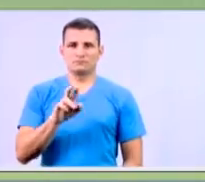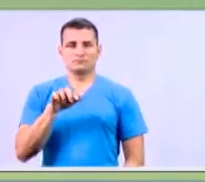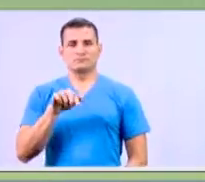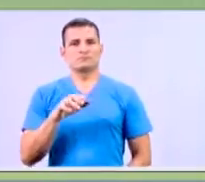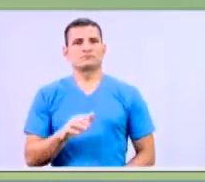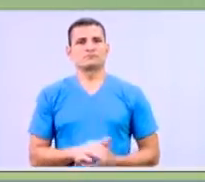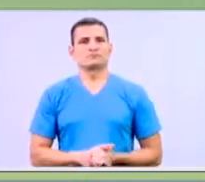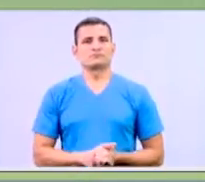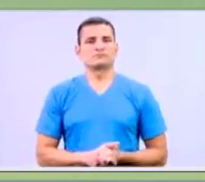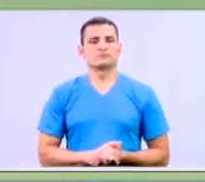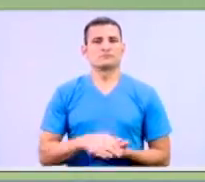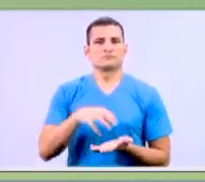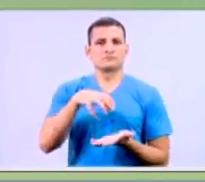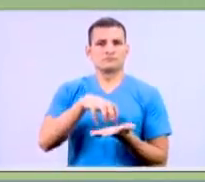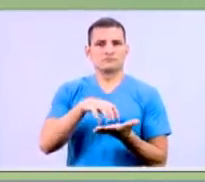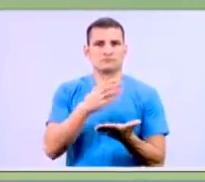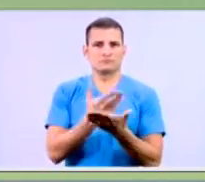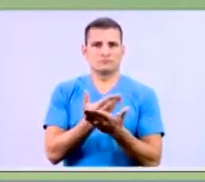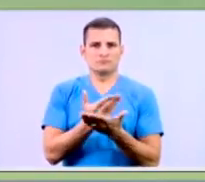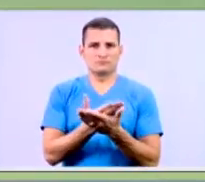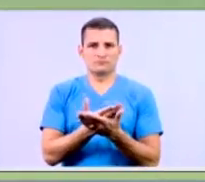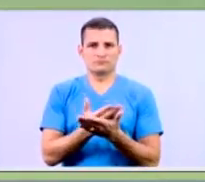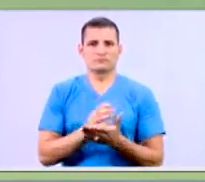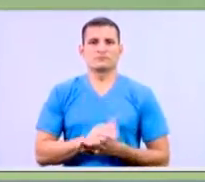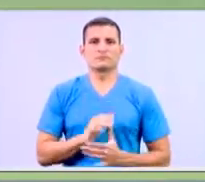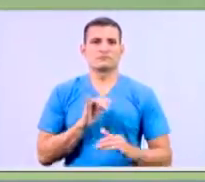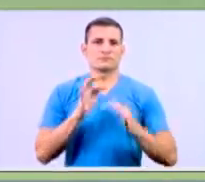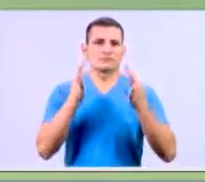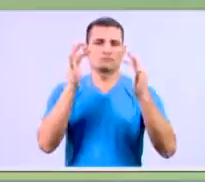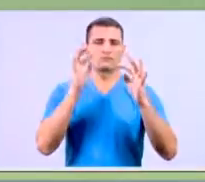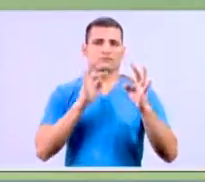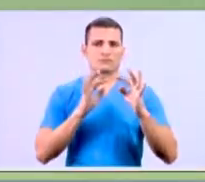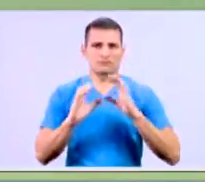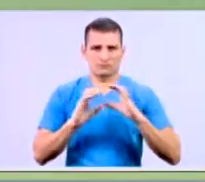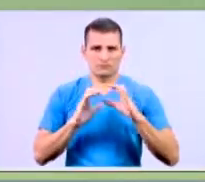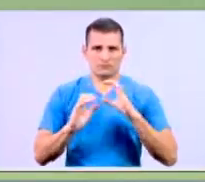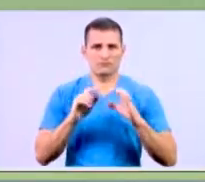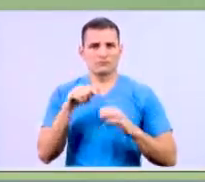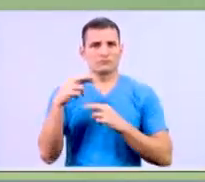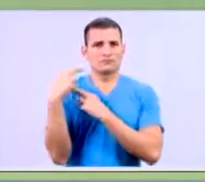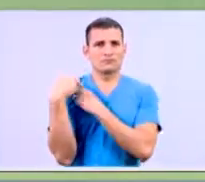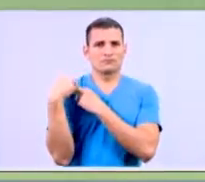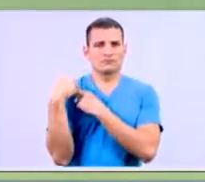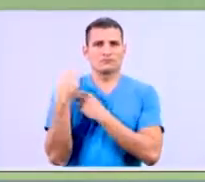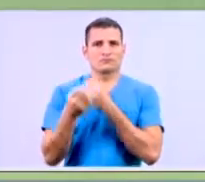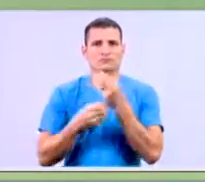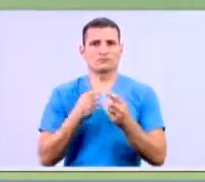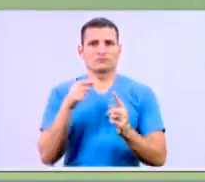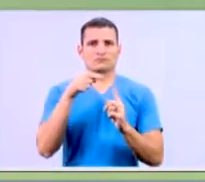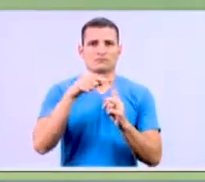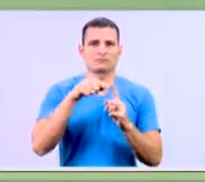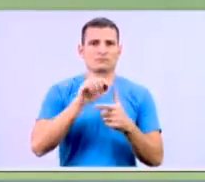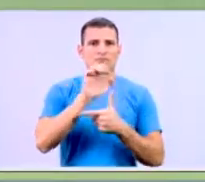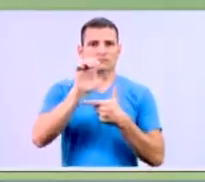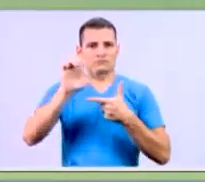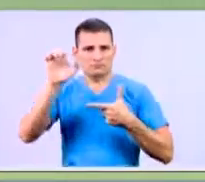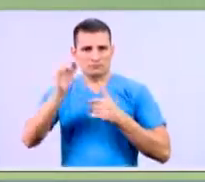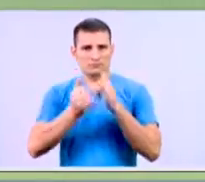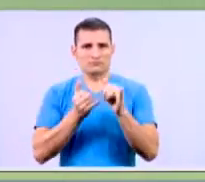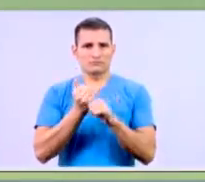Comunicação. Ela é responsável pela produção de indicadores e estatísticas sobre a internet no